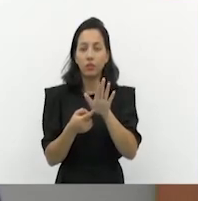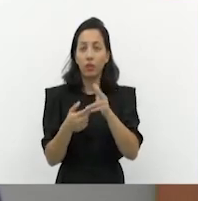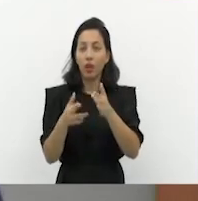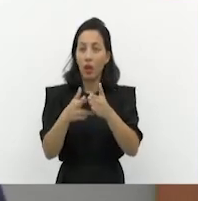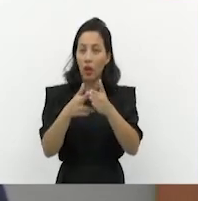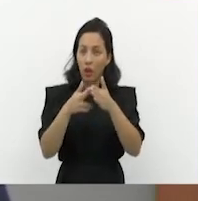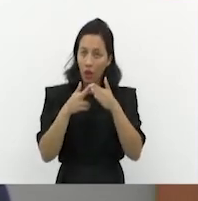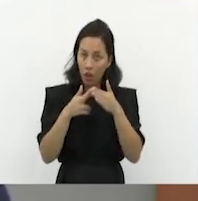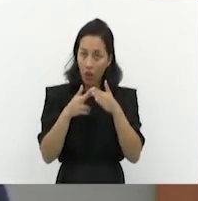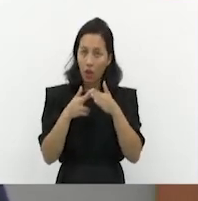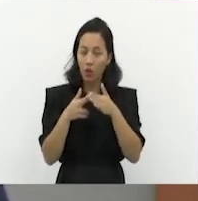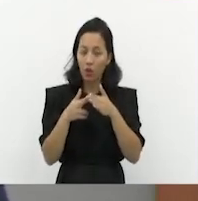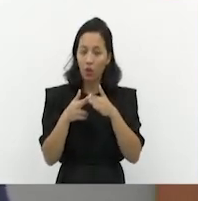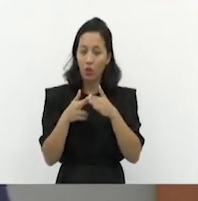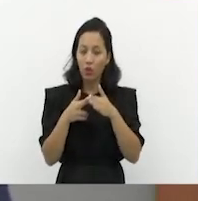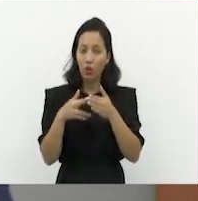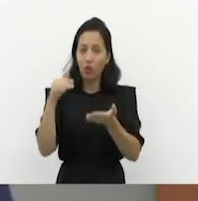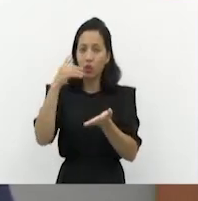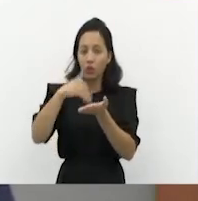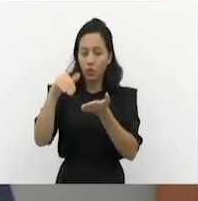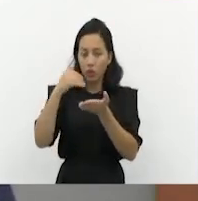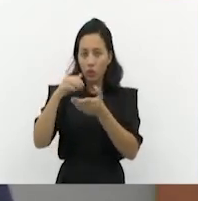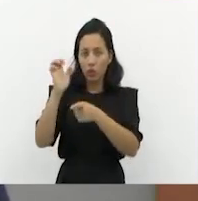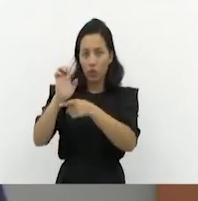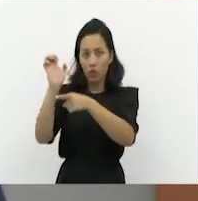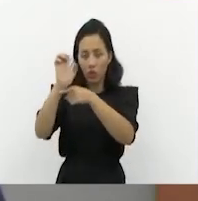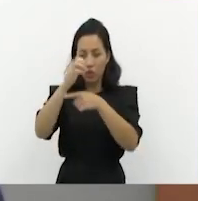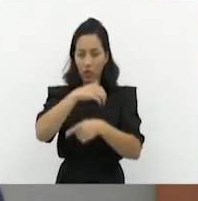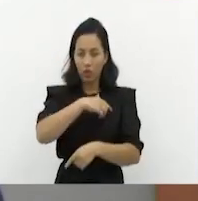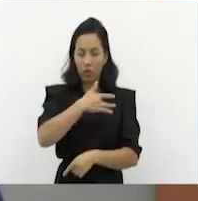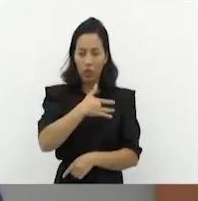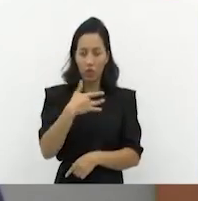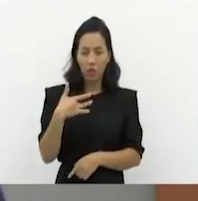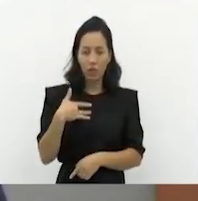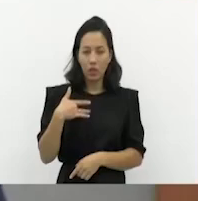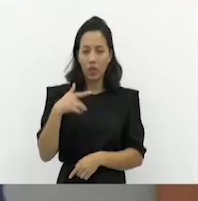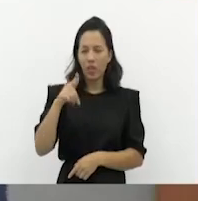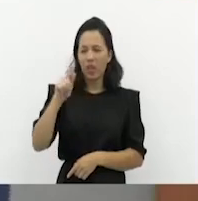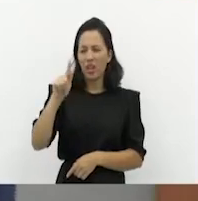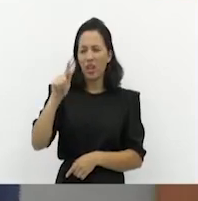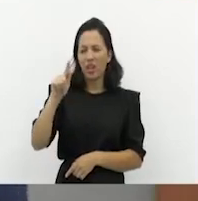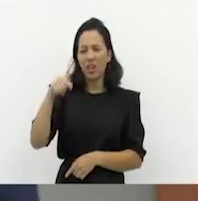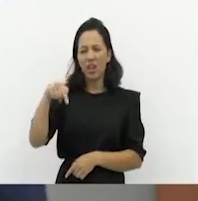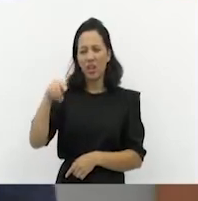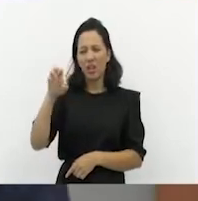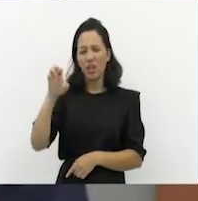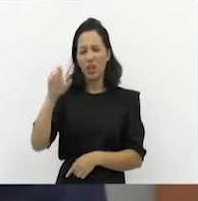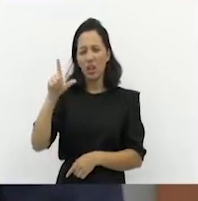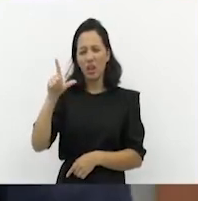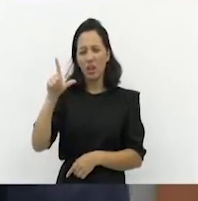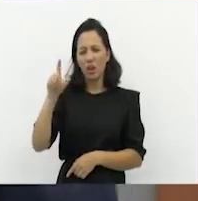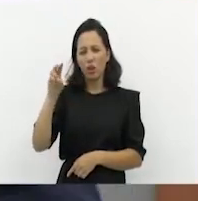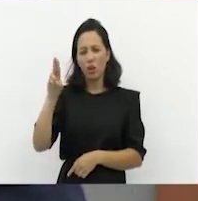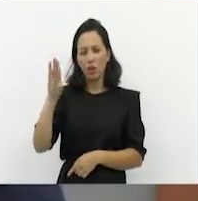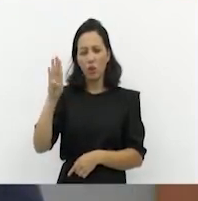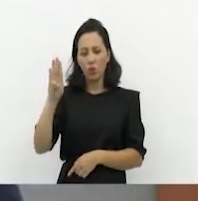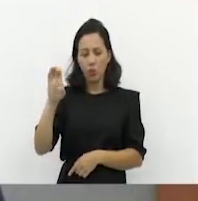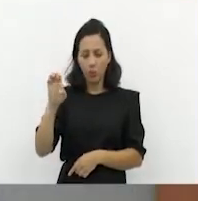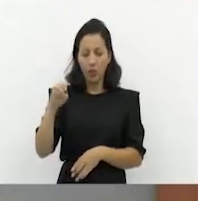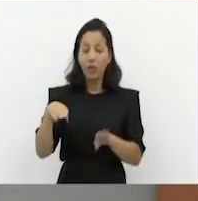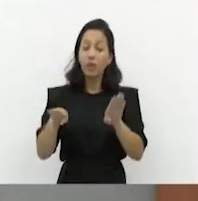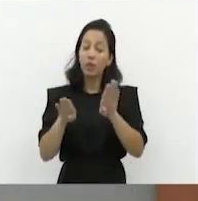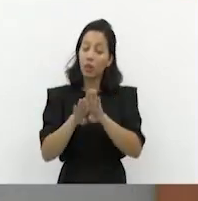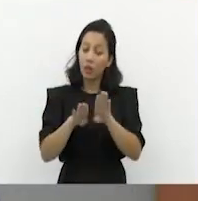de convocação da secretária de Estado de Saúde, a senhora Quelube de Oliveira Silva, ao mesmo